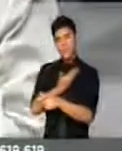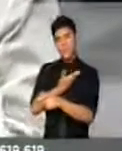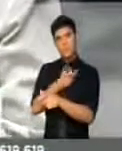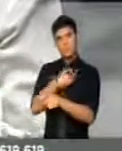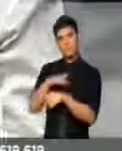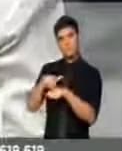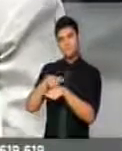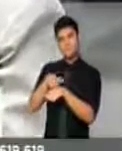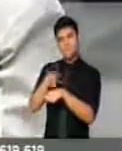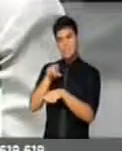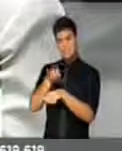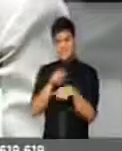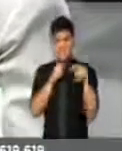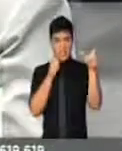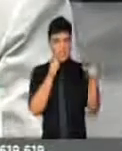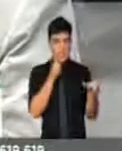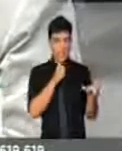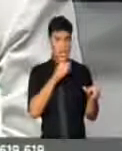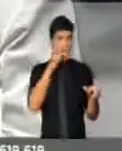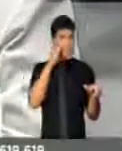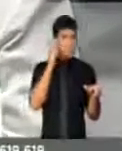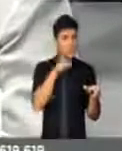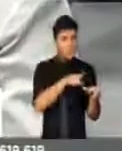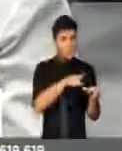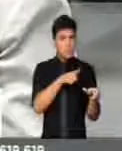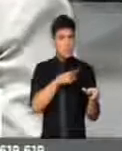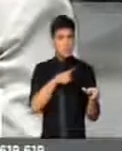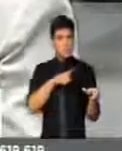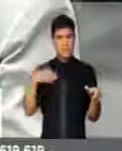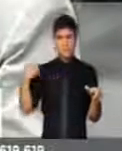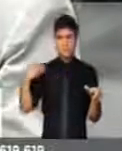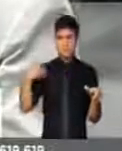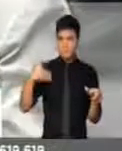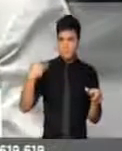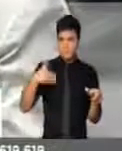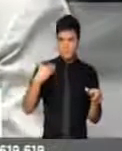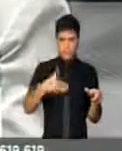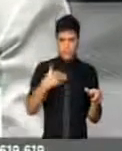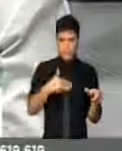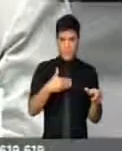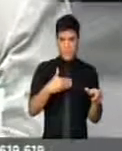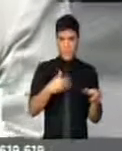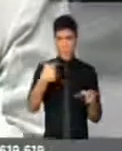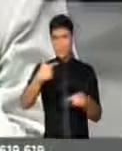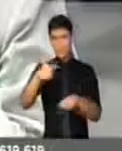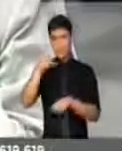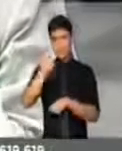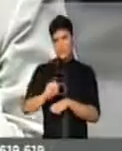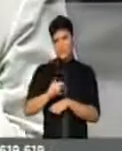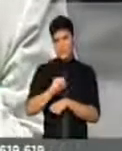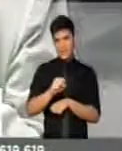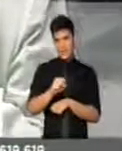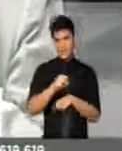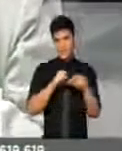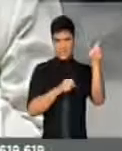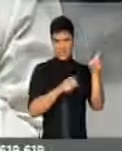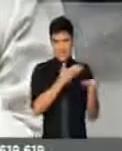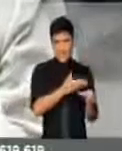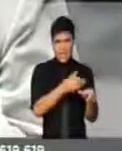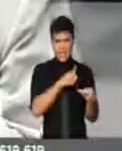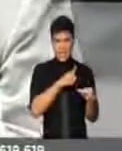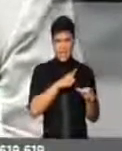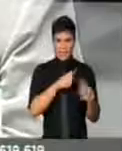se a presidente Dilma tivesse tido, ao longo desse, principalmente, segundo mandato, o comportamento que